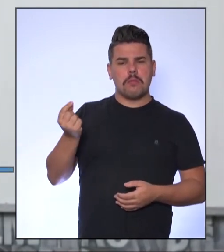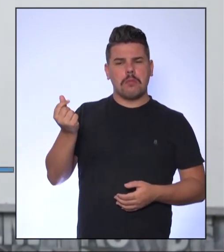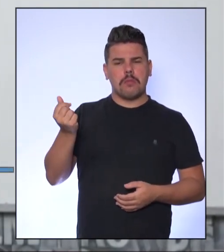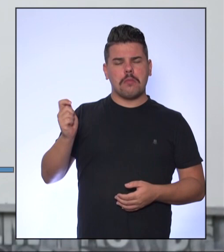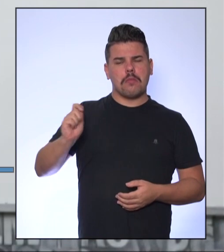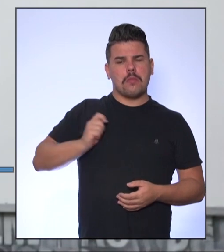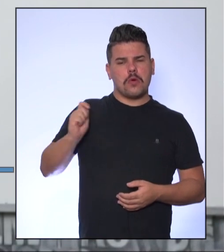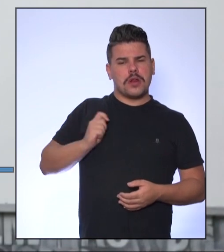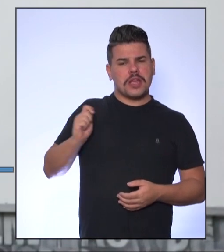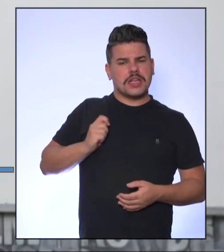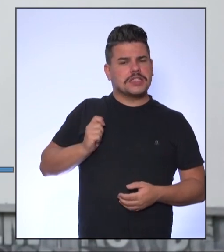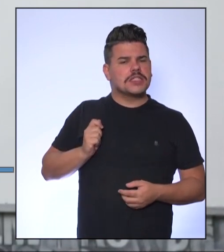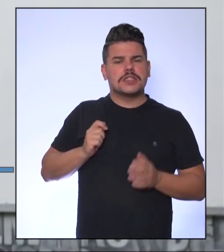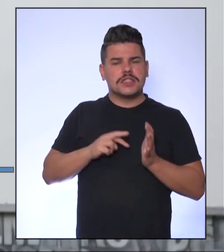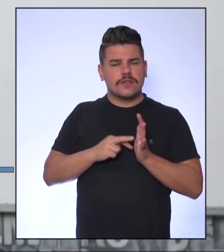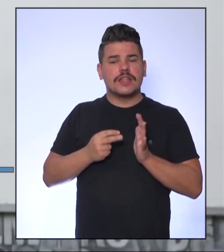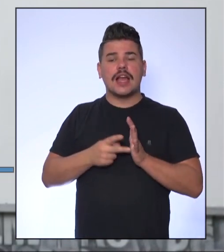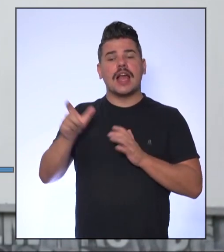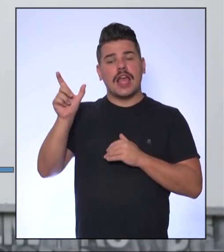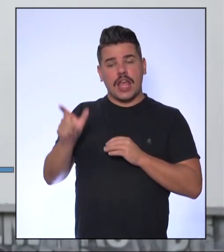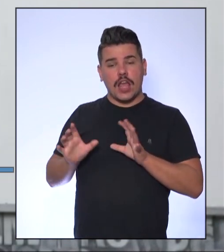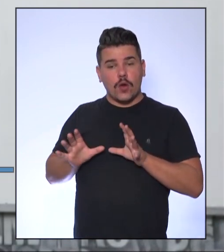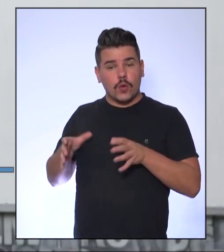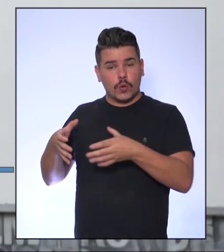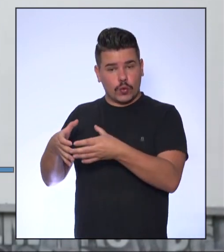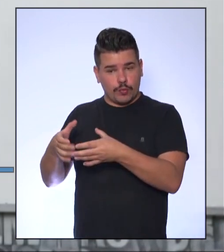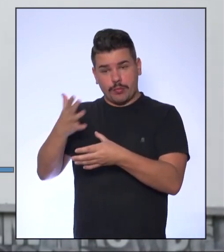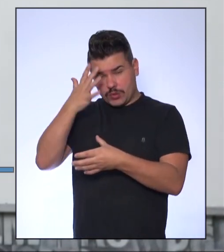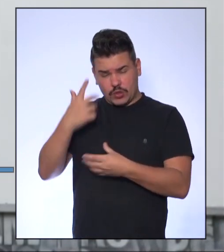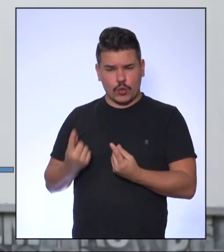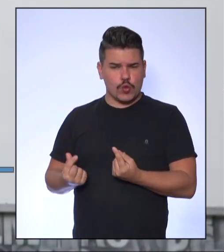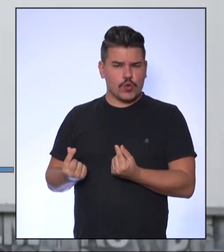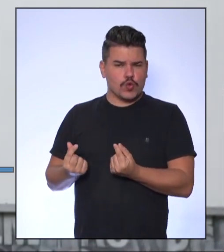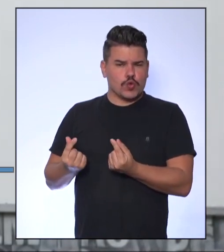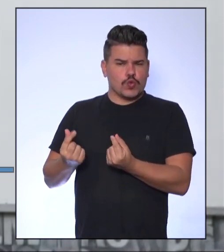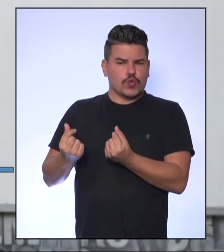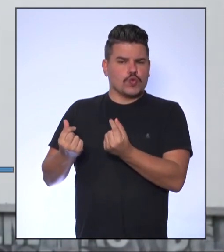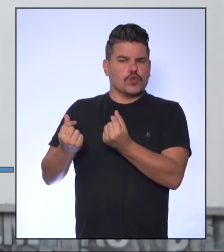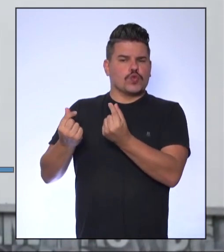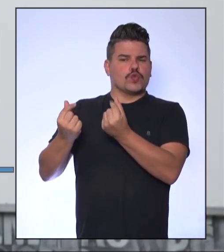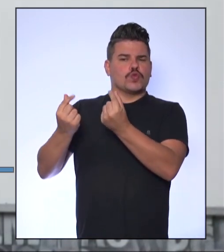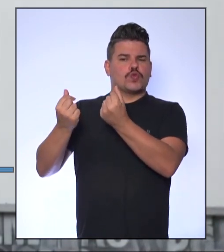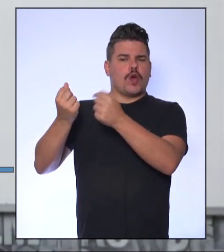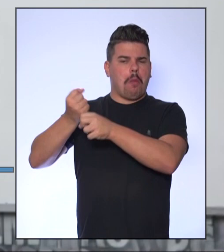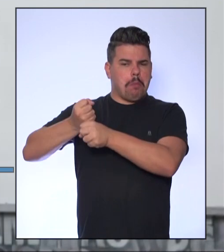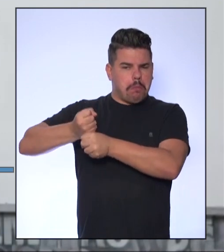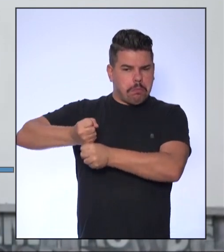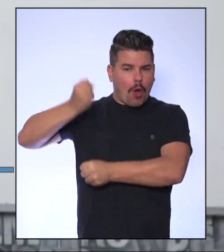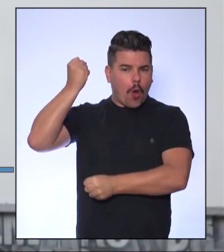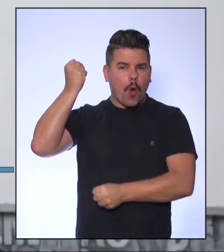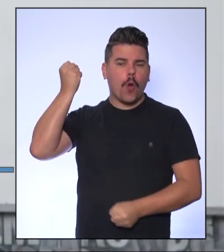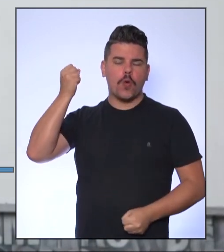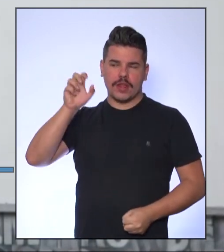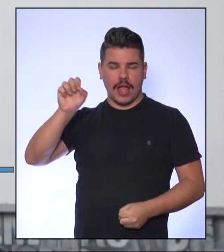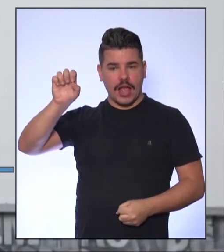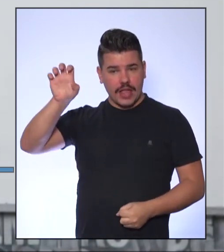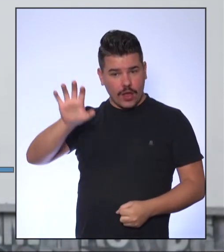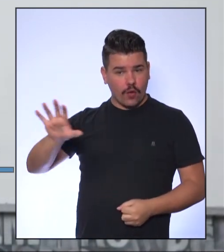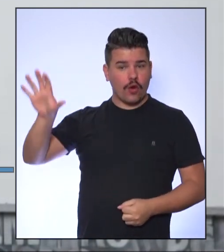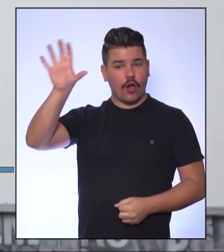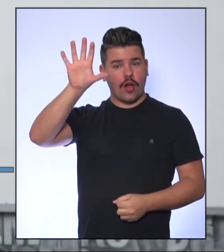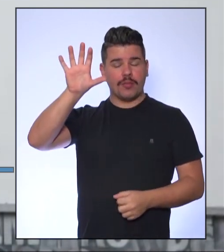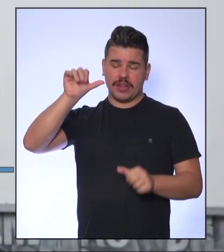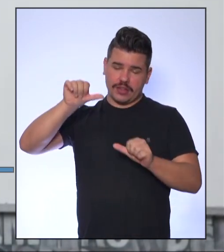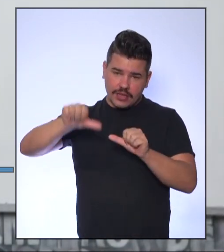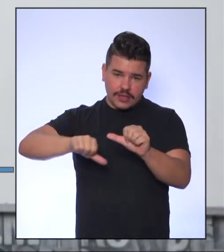classe ascendente que detém o capital na Europa no processo de transição do mundo medieval para o mundo